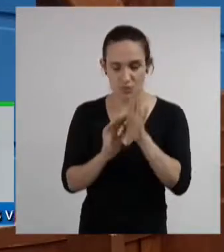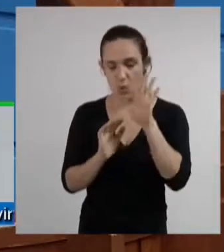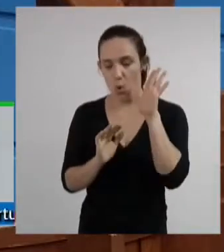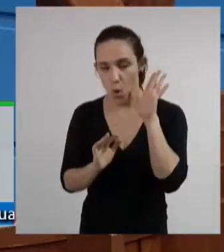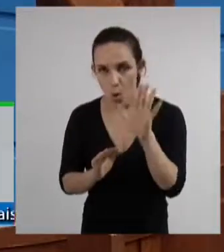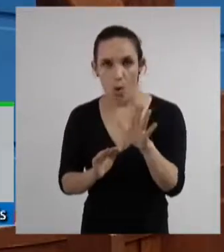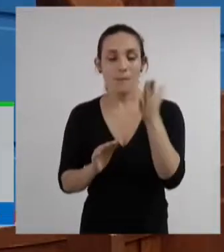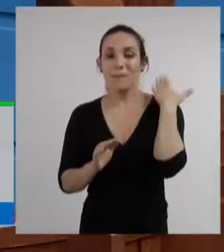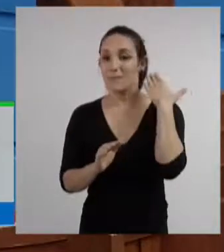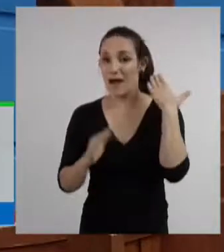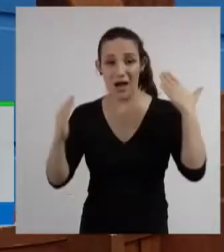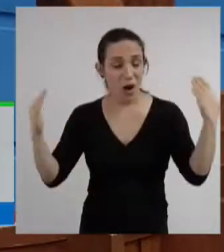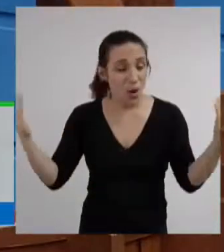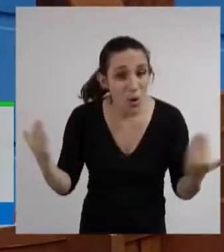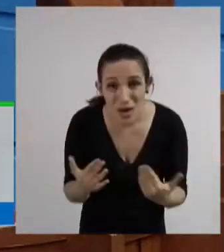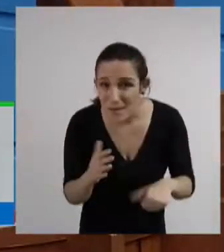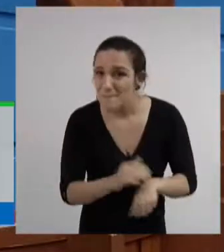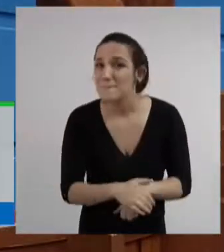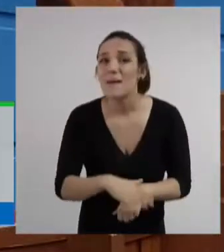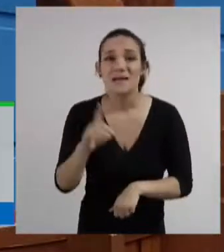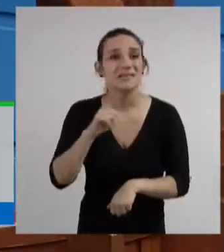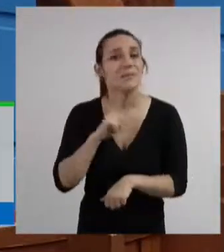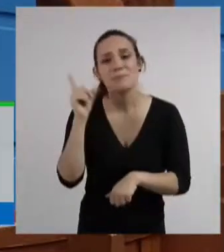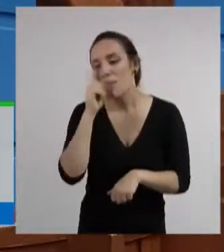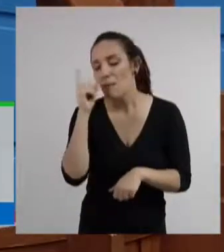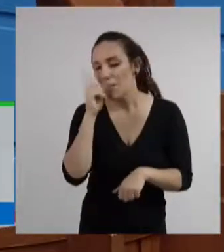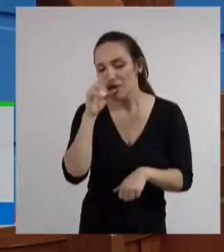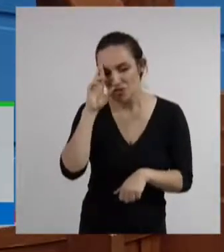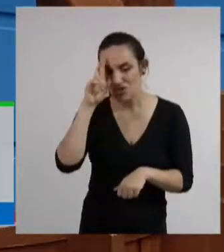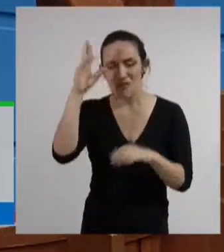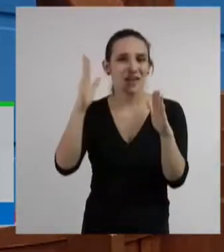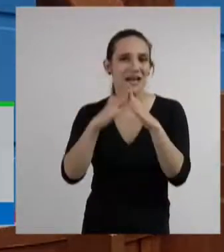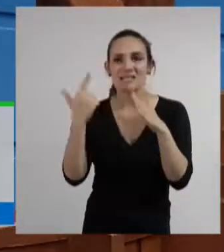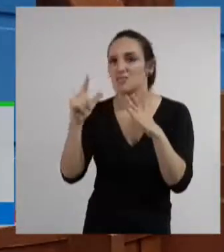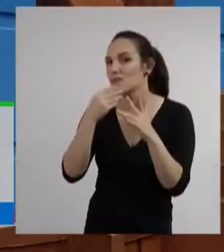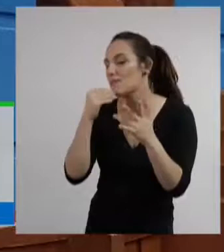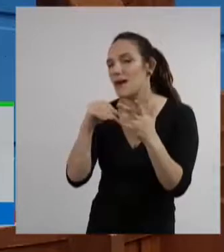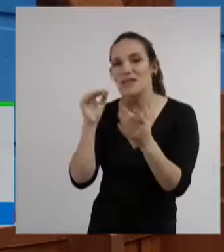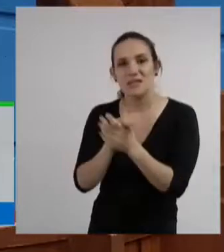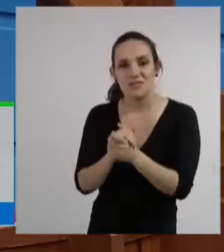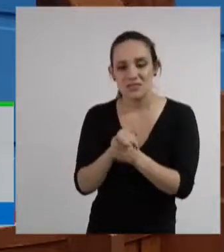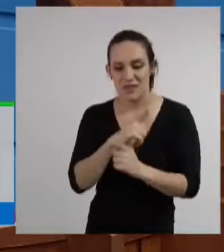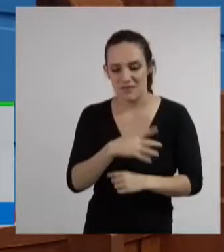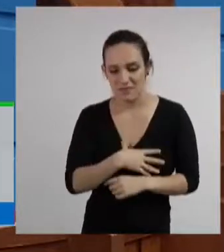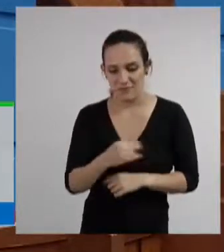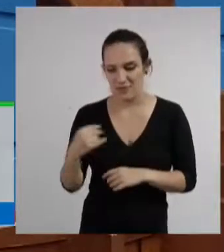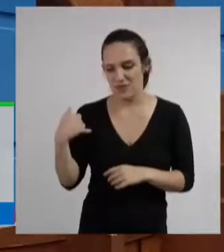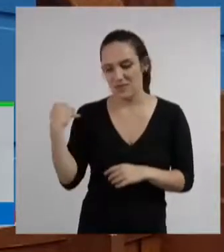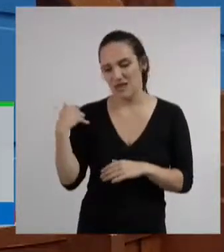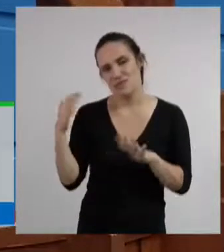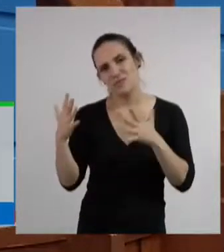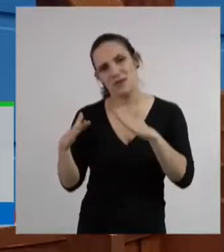família chefiada por mulher e com filhos de até 14 anos,